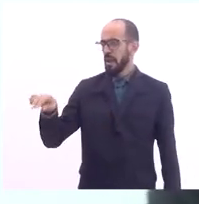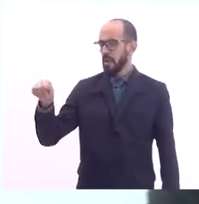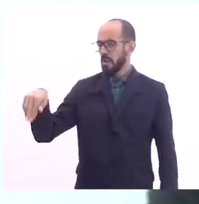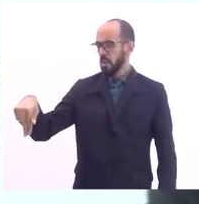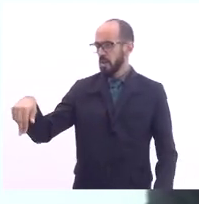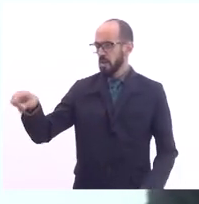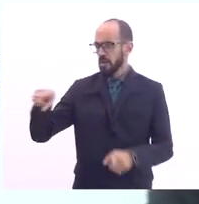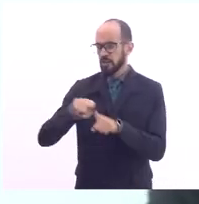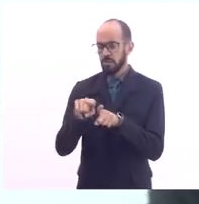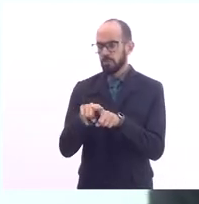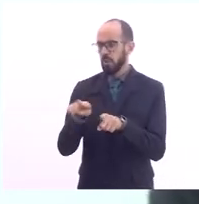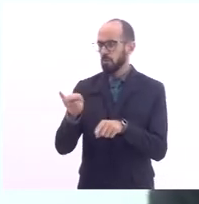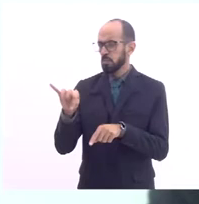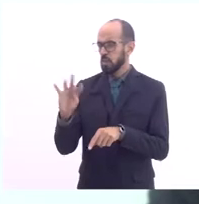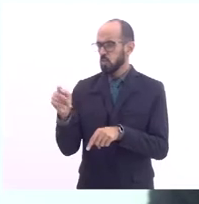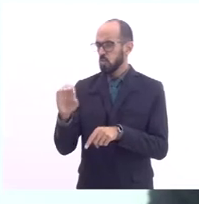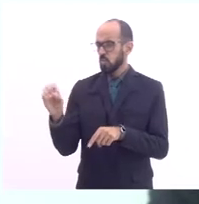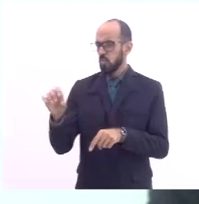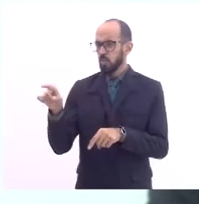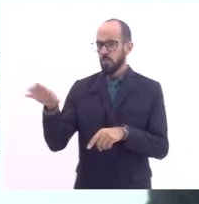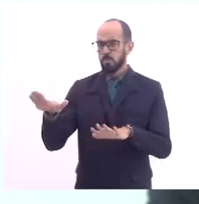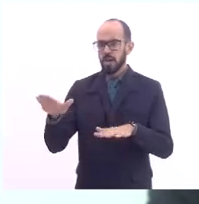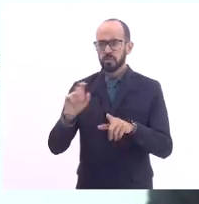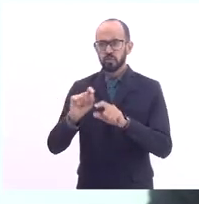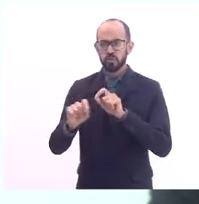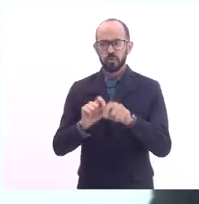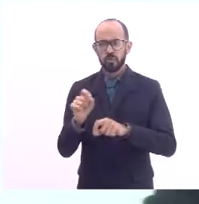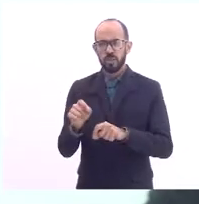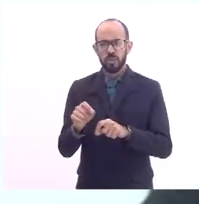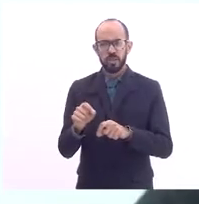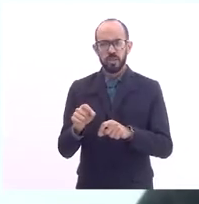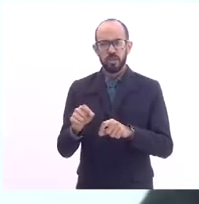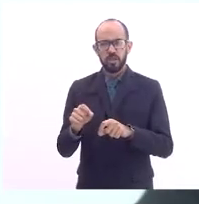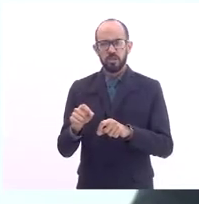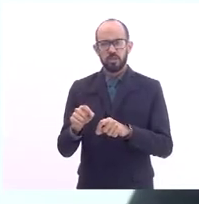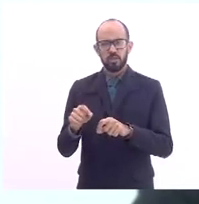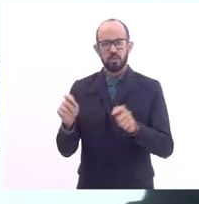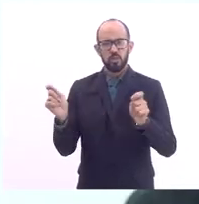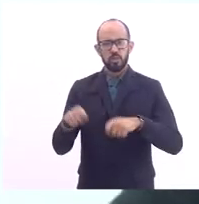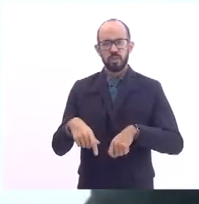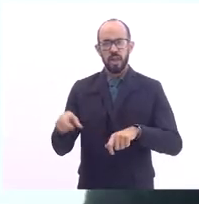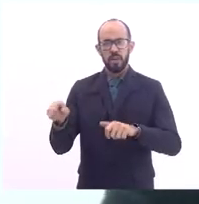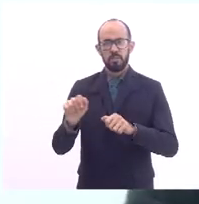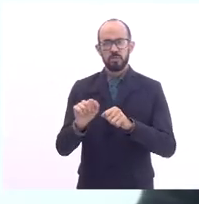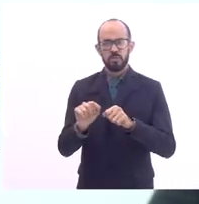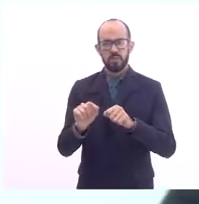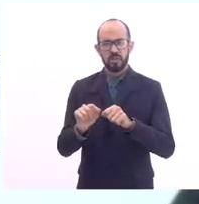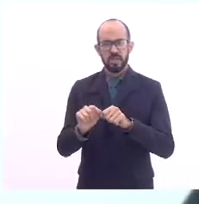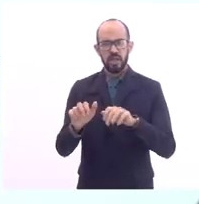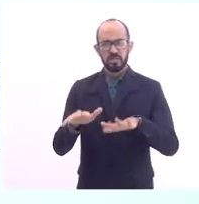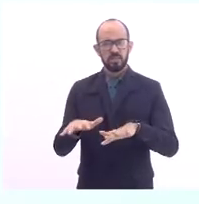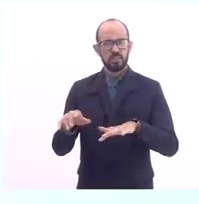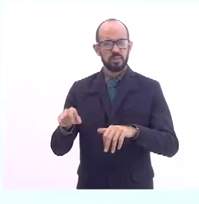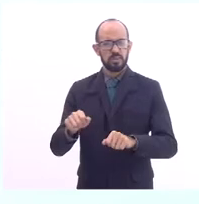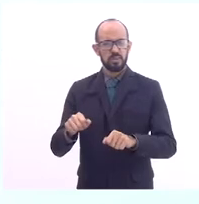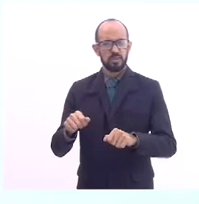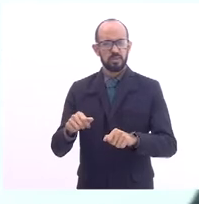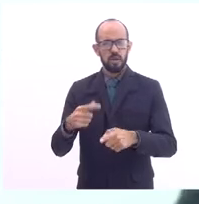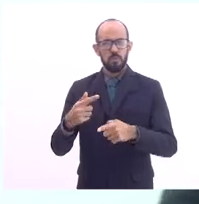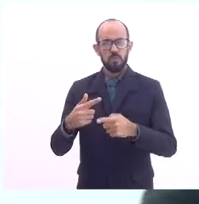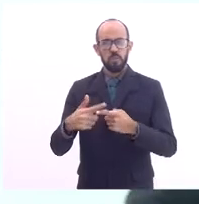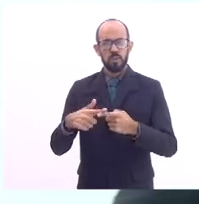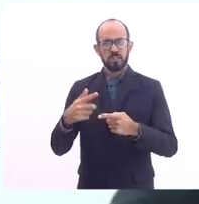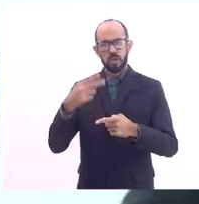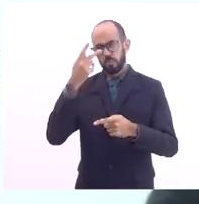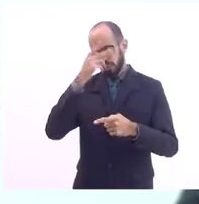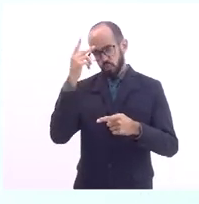aqui especificamente. Mas você não pode ficar num estado de coisas desse, que são pessoas humildes, são